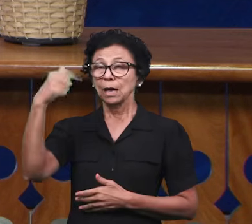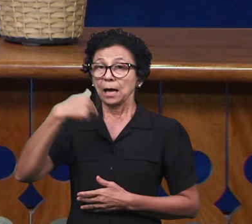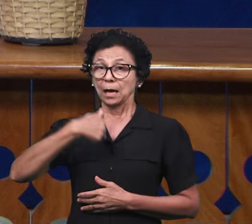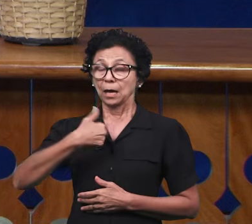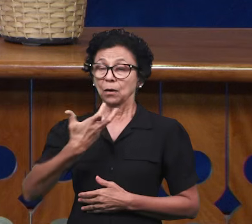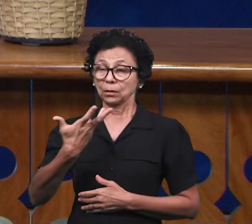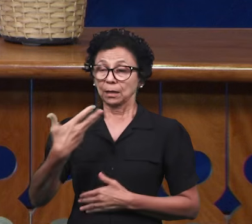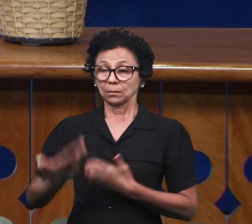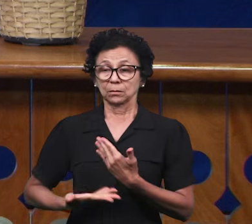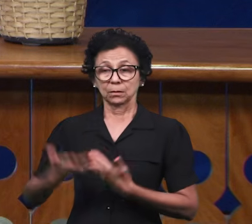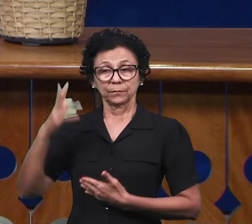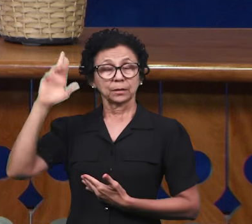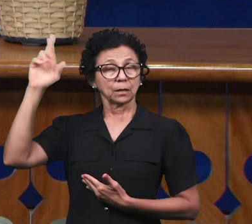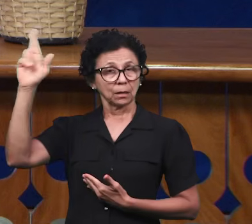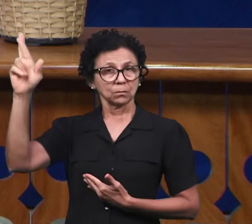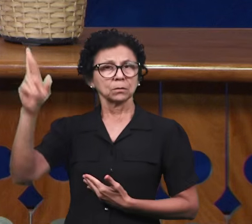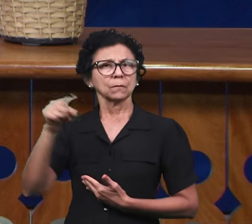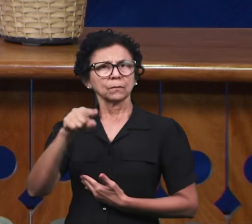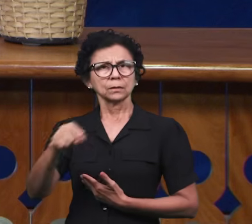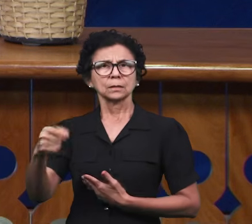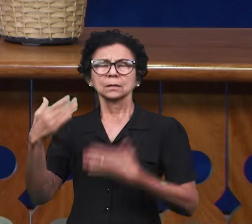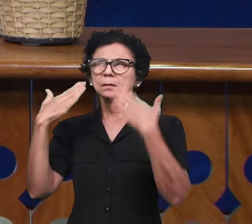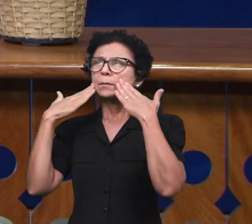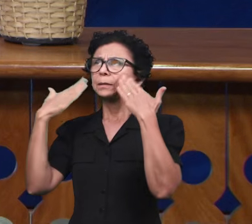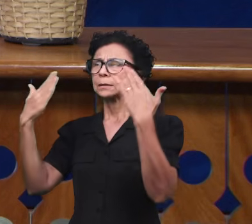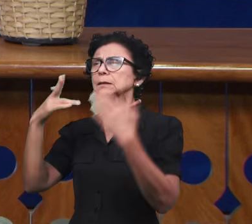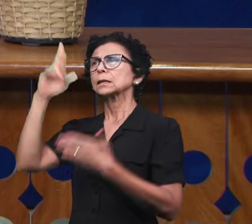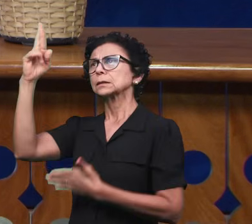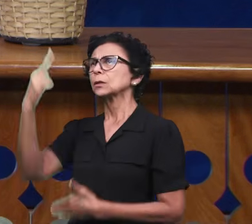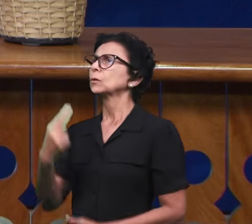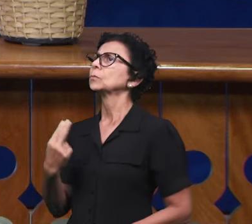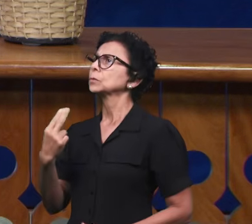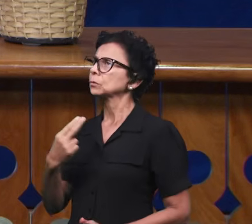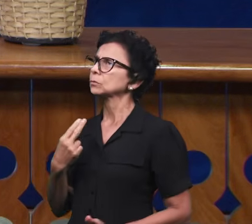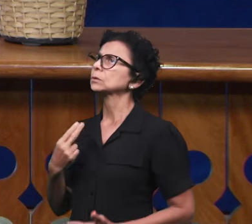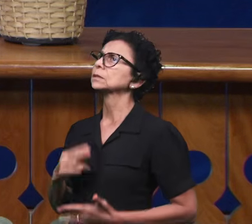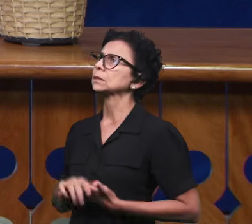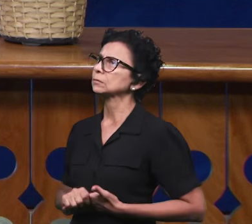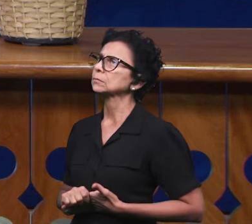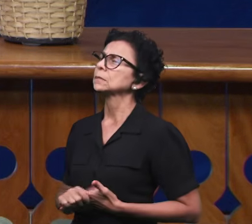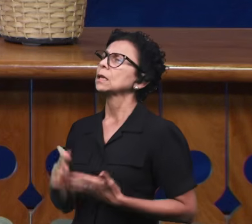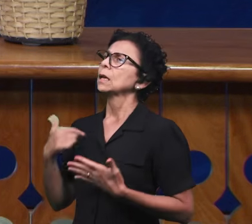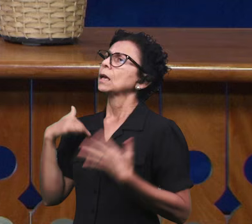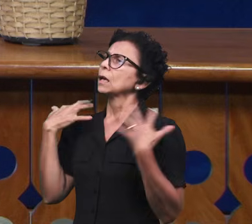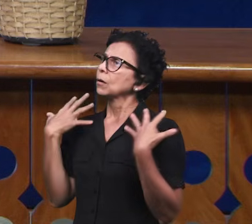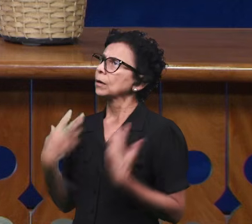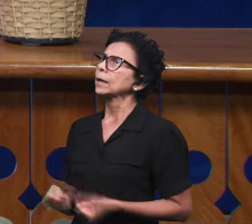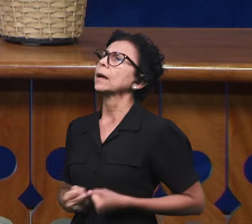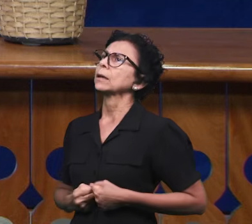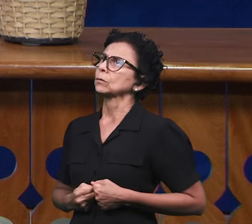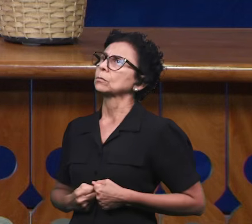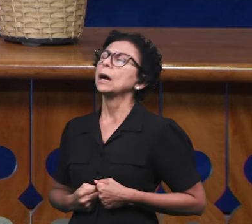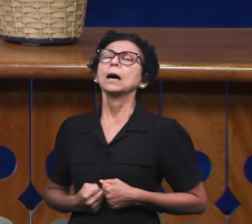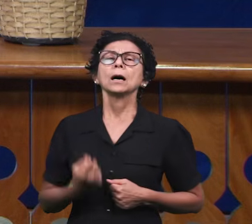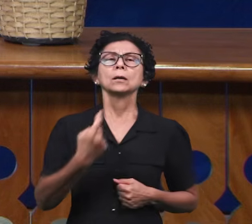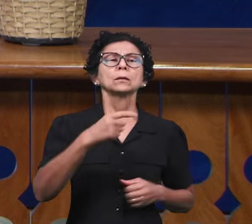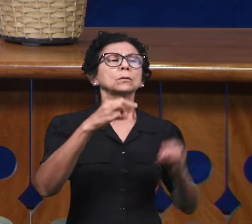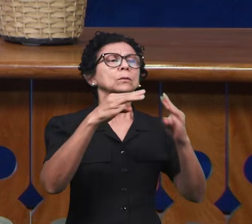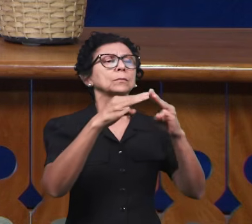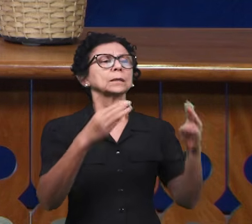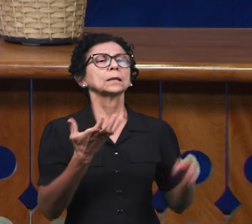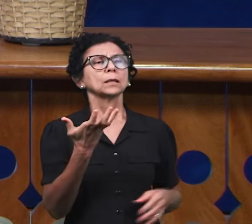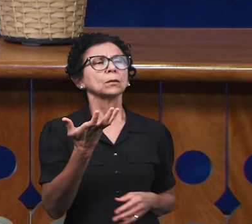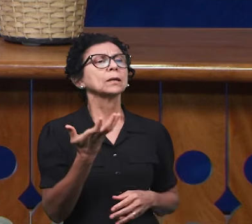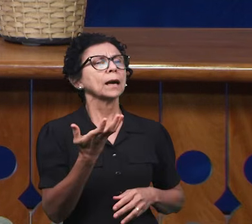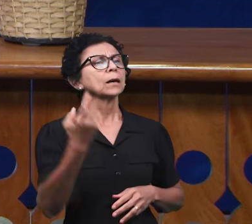quero servir ao Senhor. Se apresentar para a realização de um trabalho na obra. Eu quero fazer isso. Olha, eu quero trabalhar no Manaim. Olha, eu